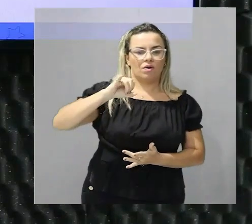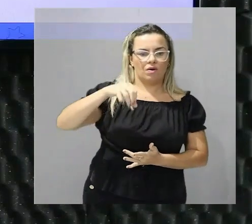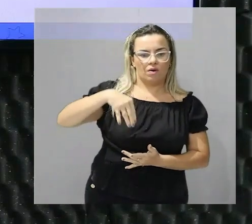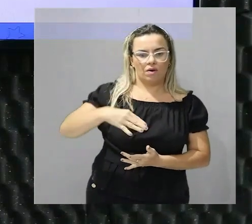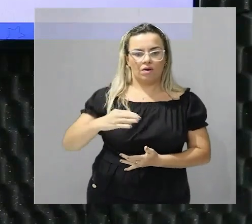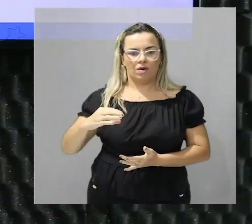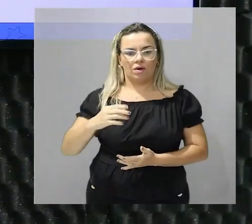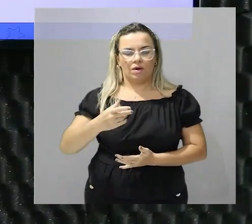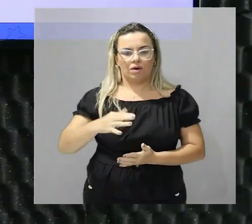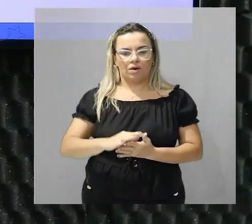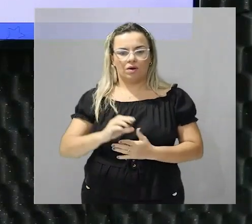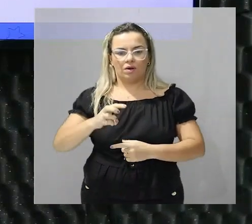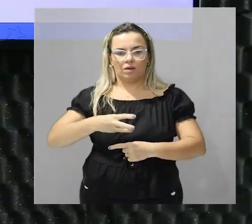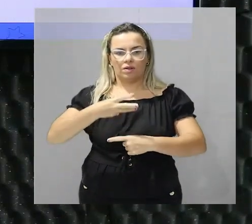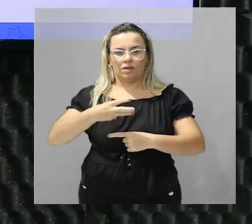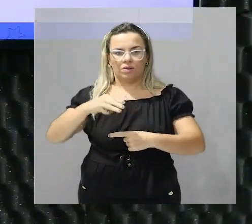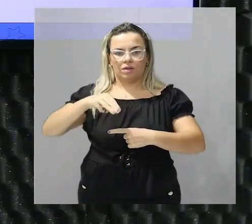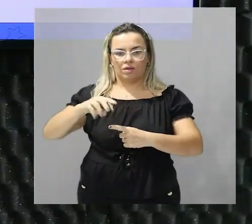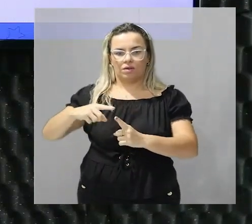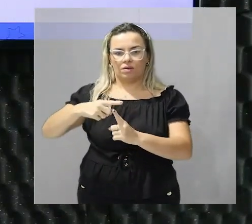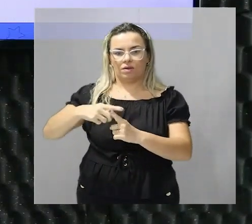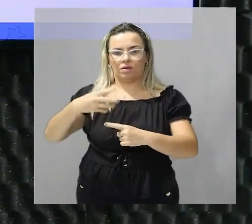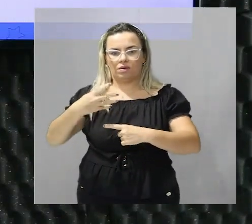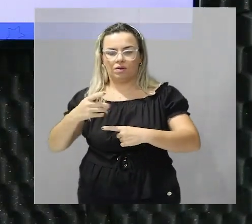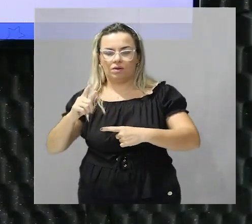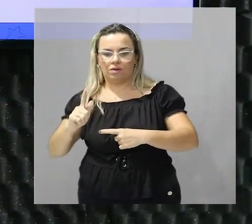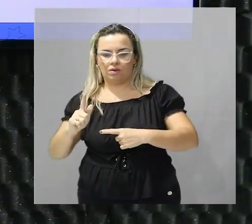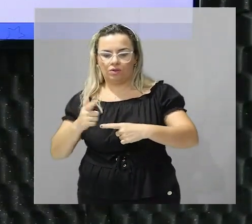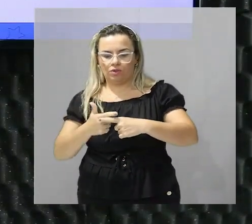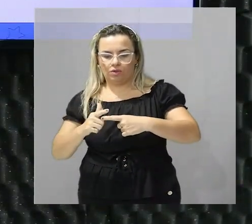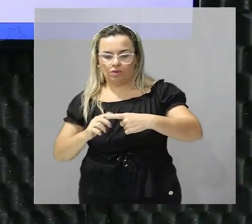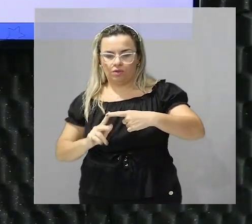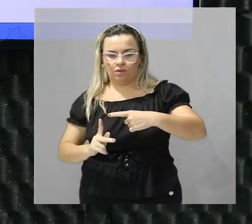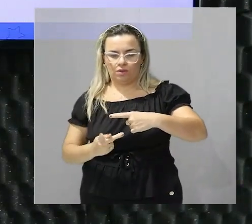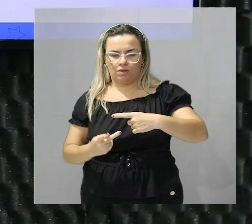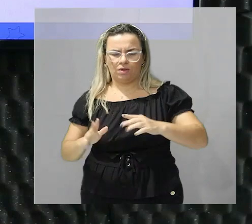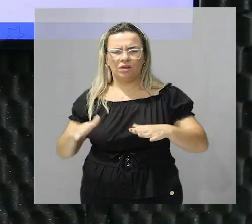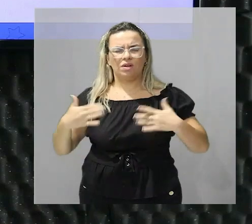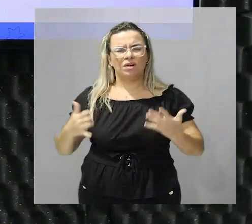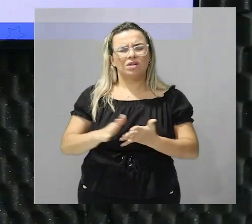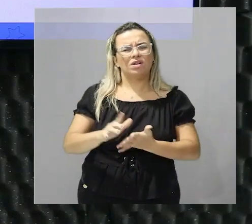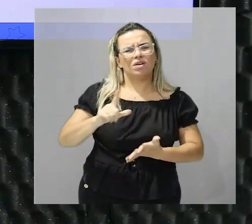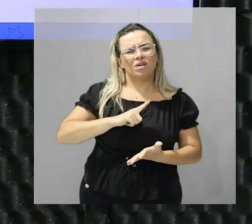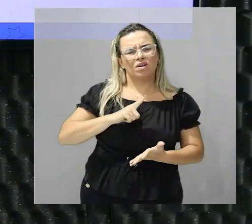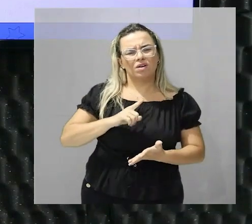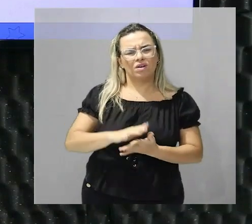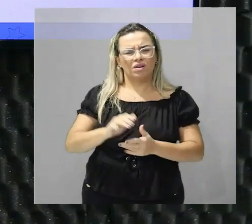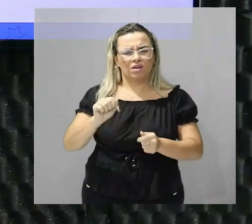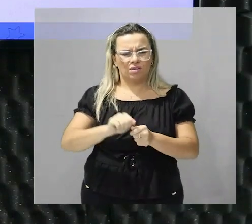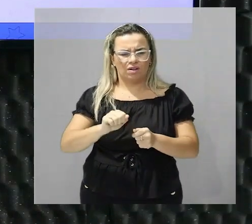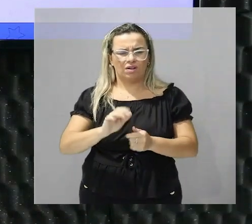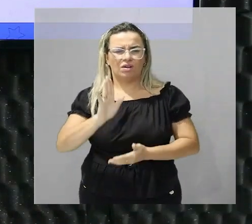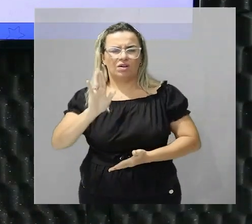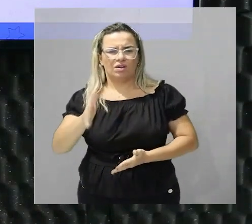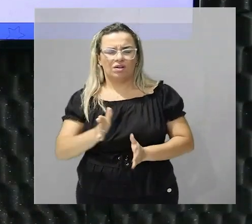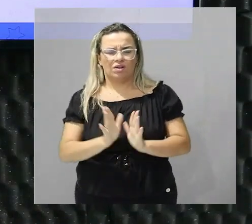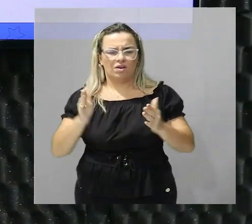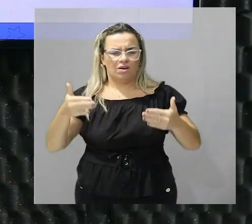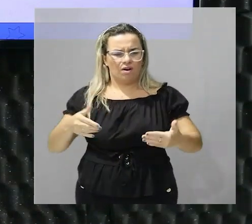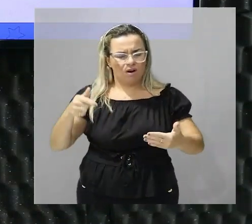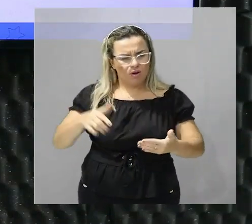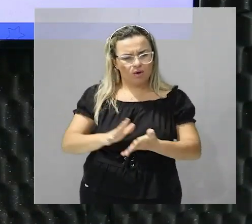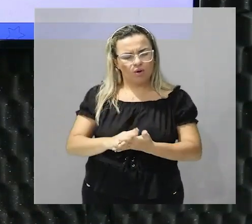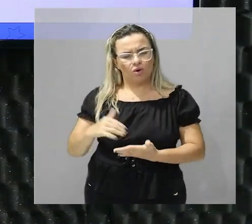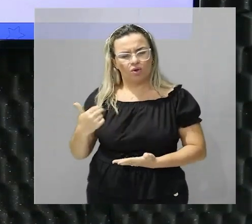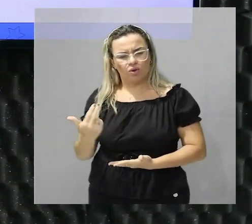para você, tudo isso dividido pelo H. Tem mais alguma coisa para fazer? Não, né, gente? Aqui a gente já vai direto para o